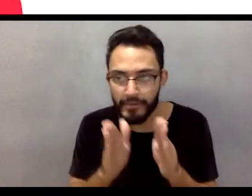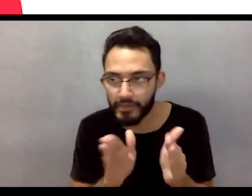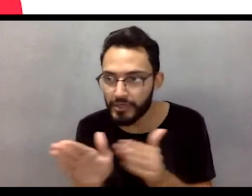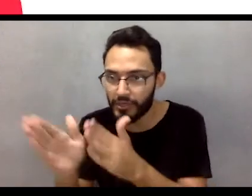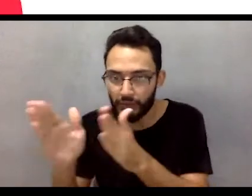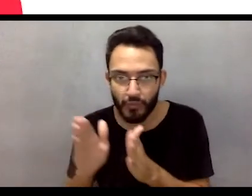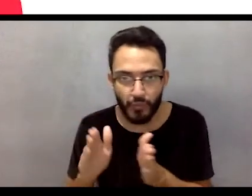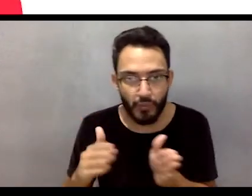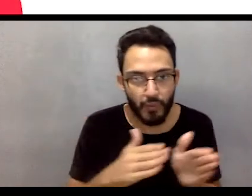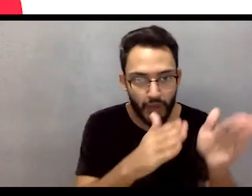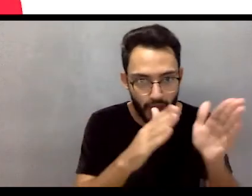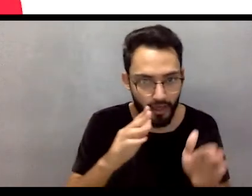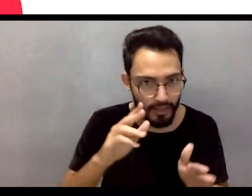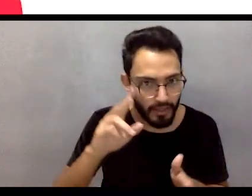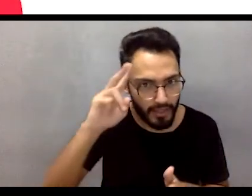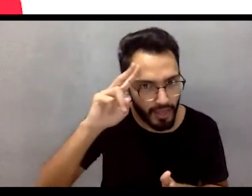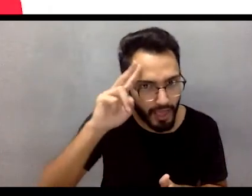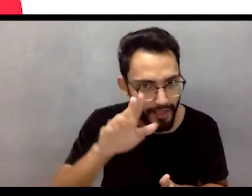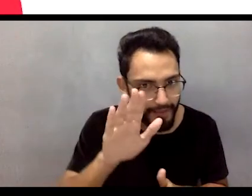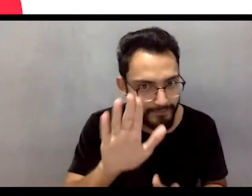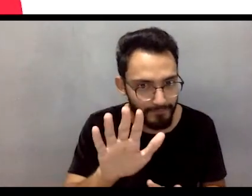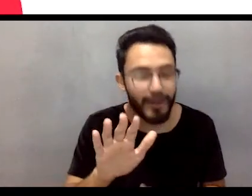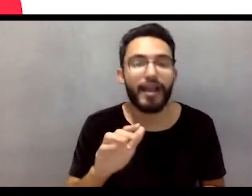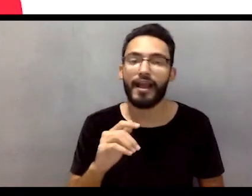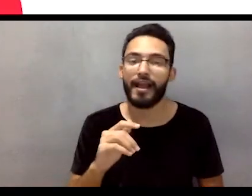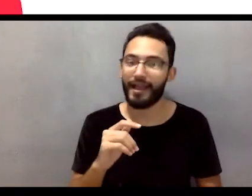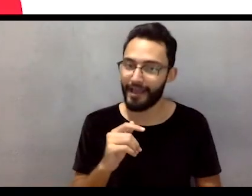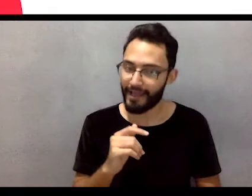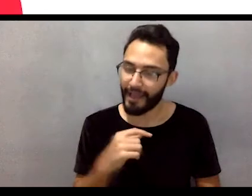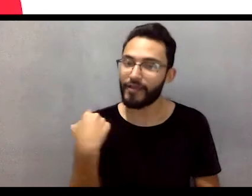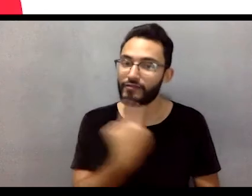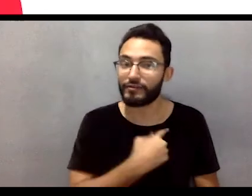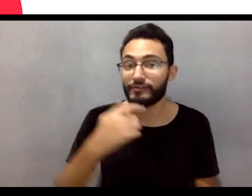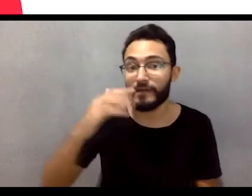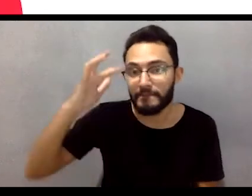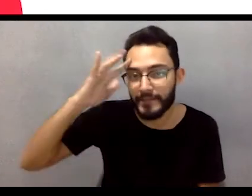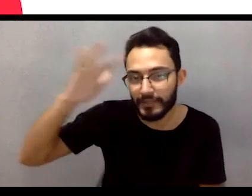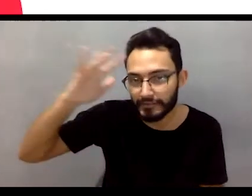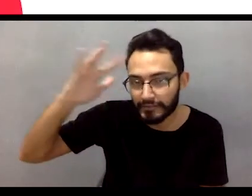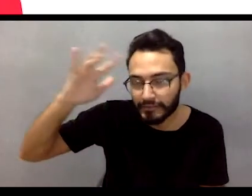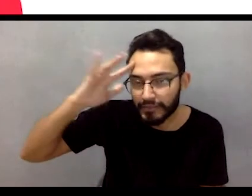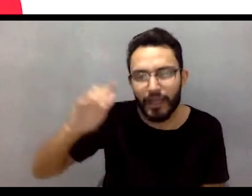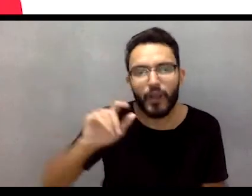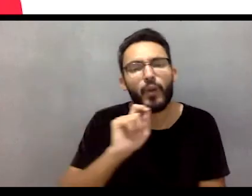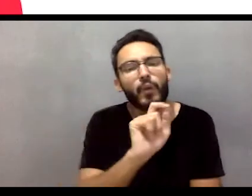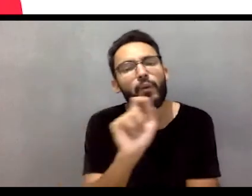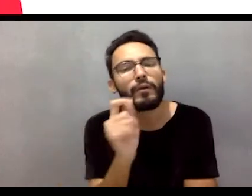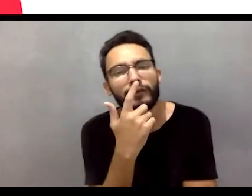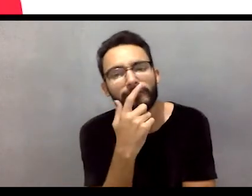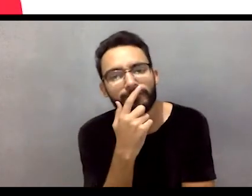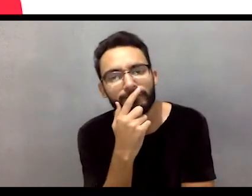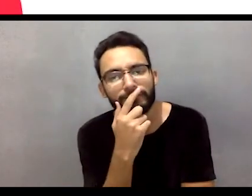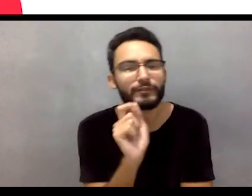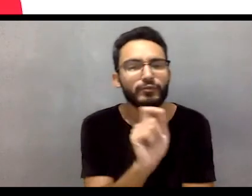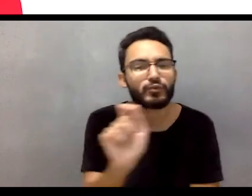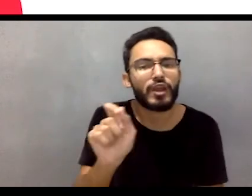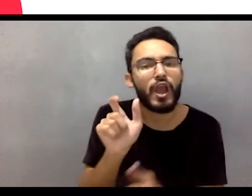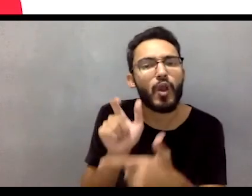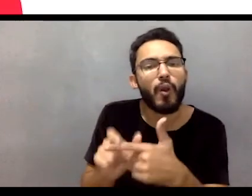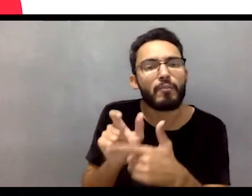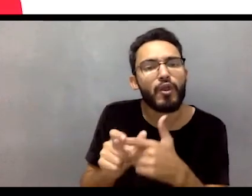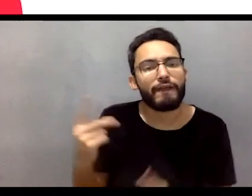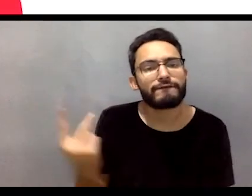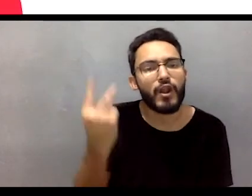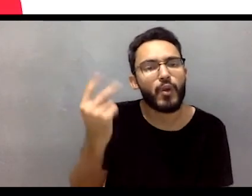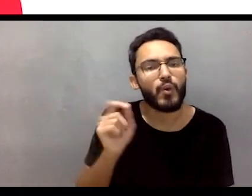nossos Os. Então, a gente vai pensar neles. Então, que é esse componente de valor?